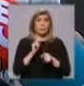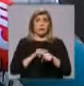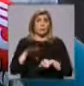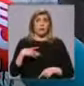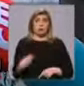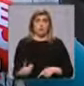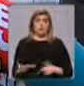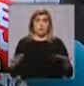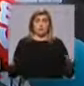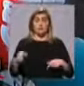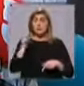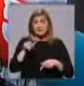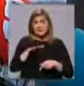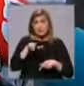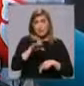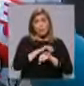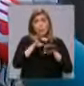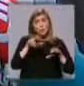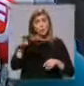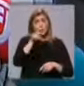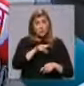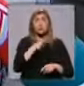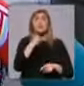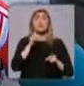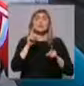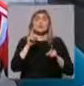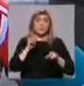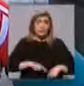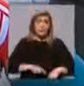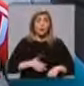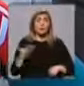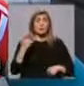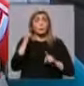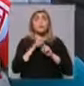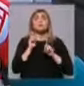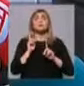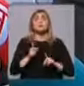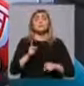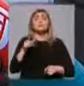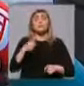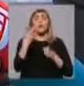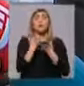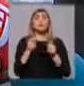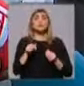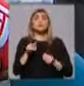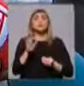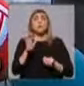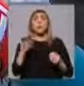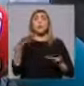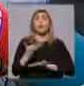não é portanto quer dizer esta questão dos hospitais é também no sentido de outra temos aqui uma solução